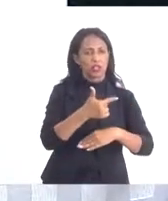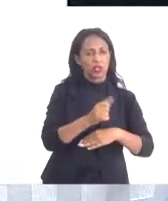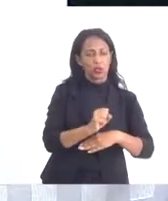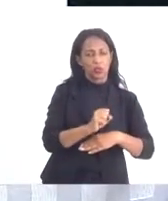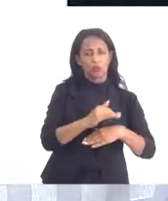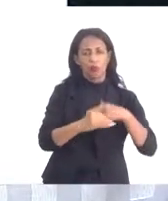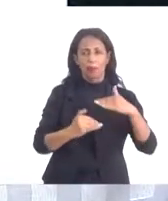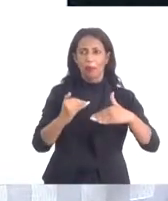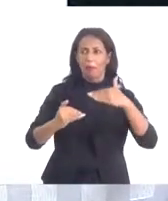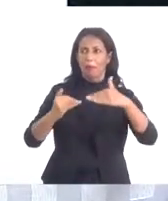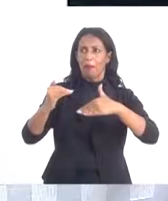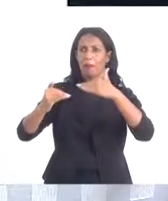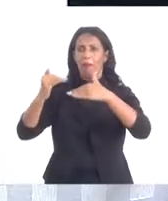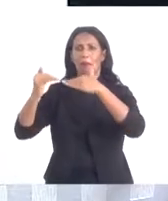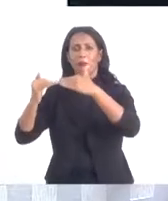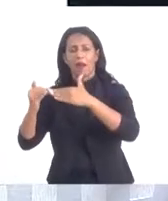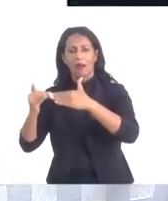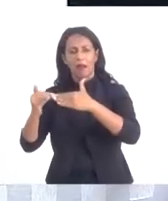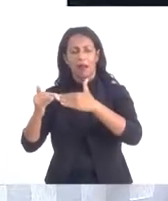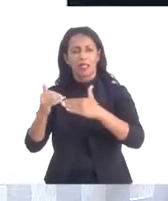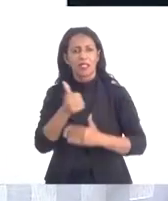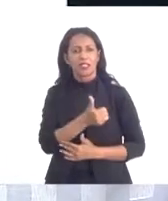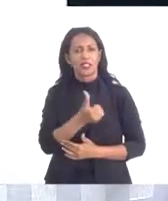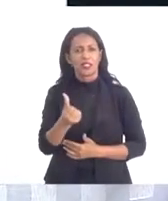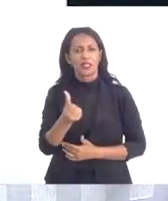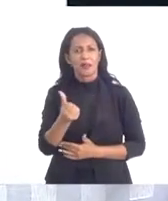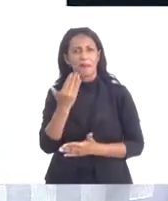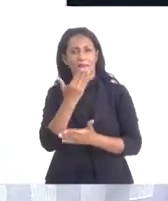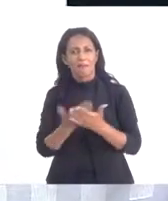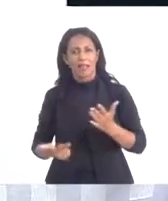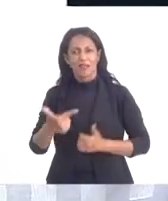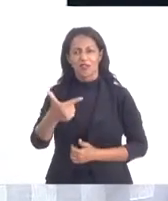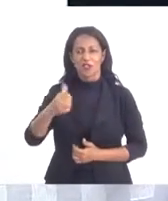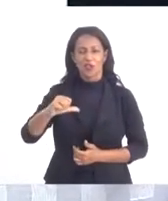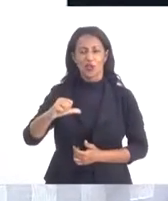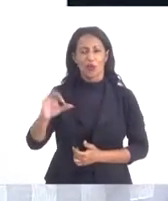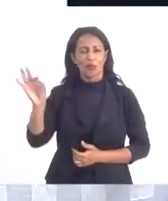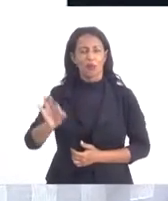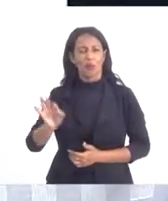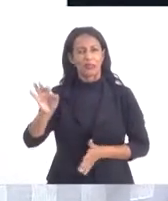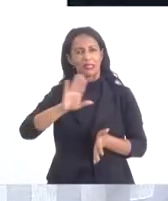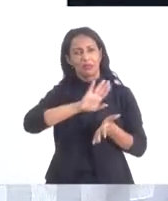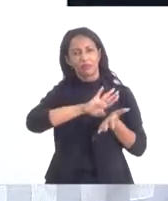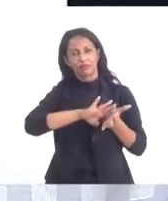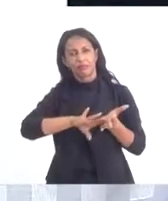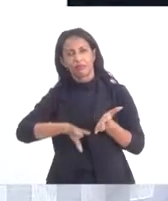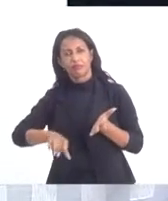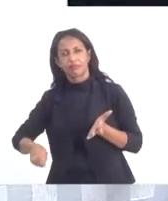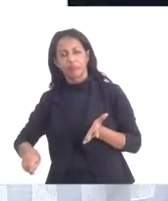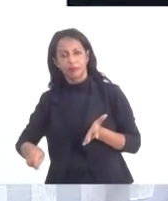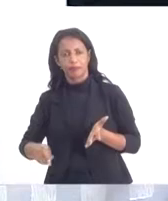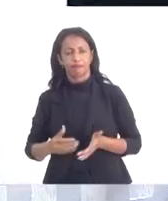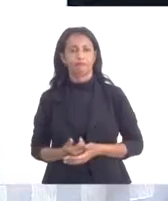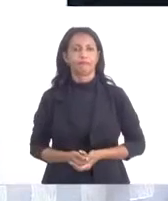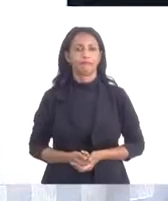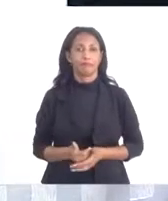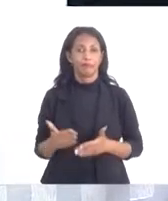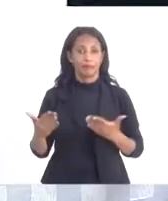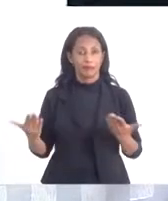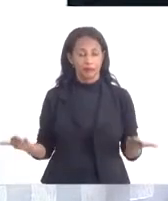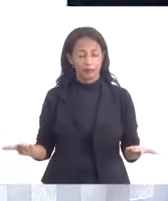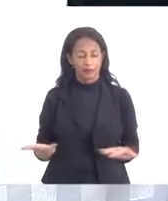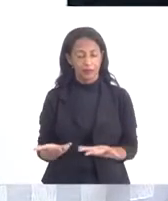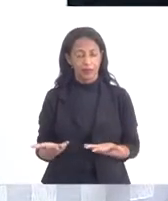fevereiro de 16, e 16 o Estado perde 29% da sua arrecadação. Então, o que a